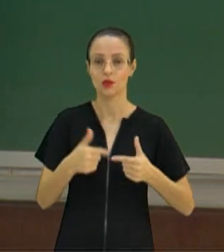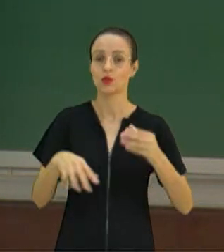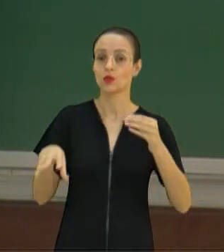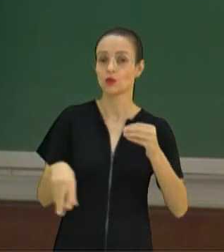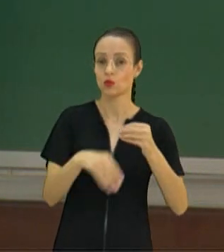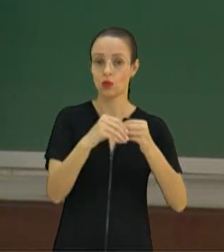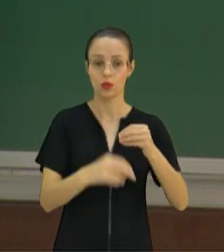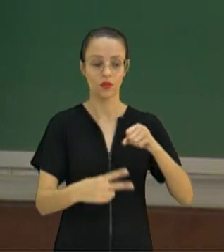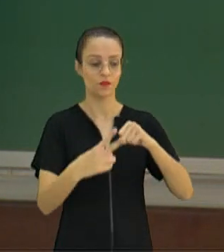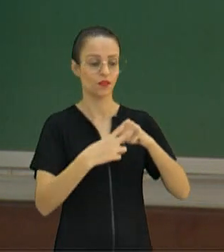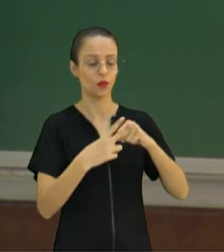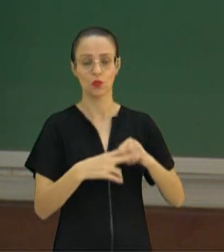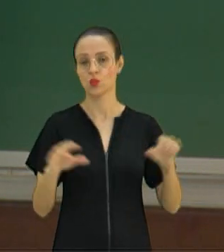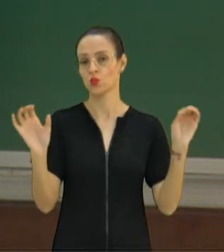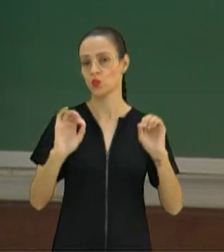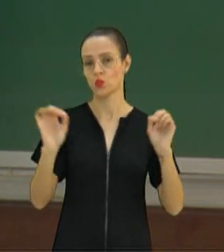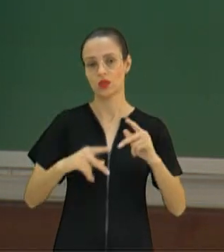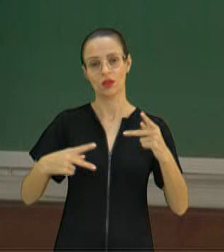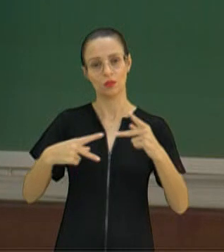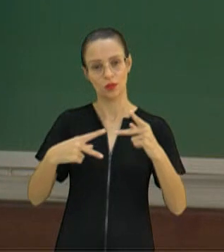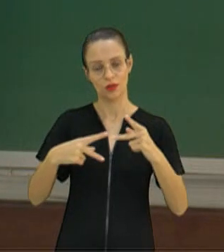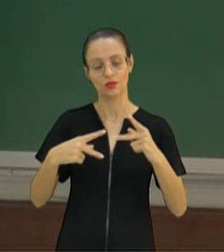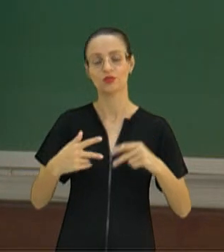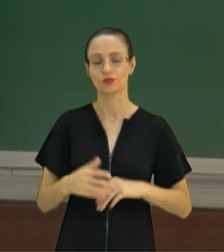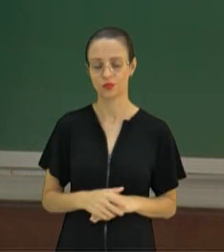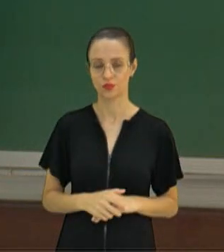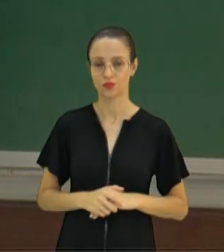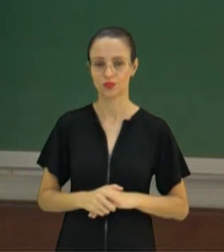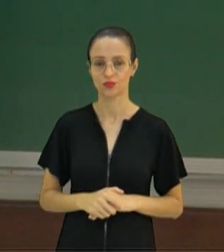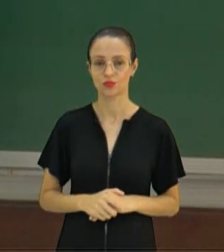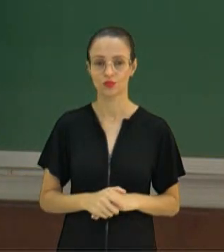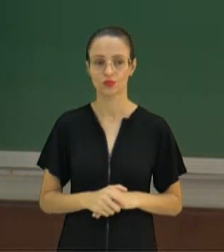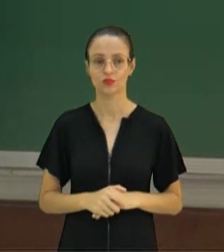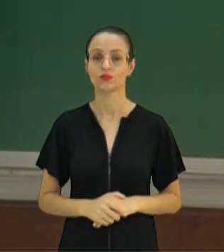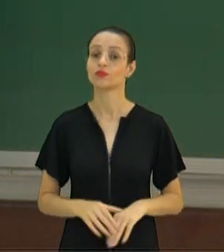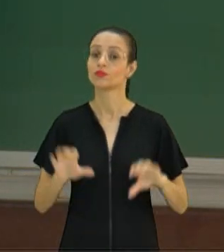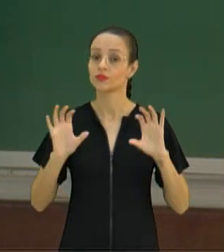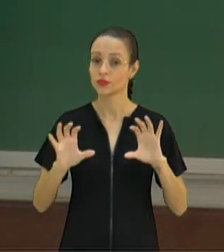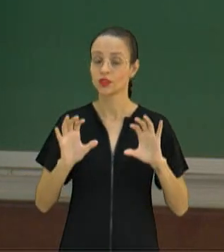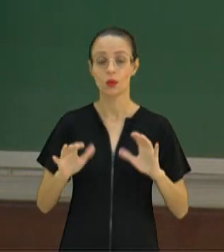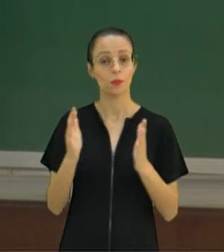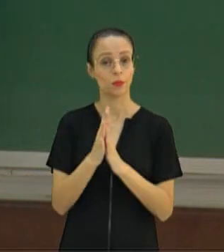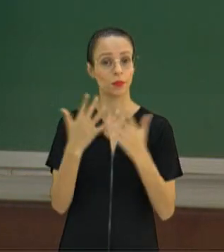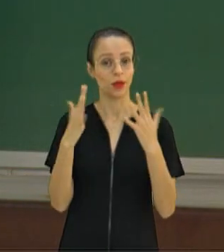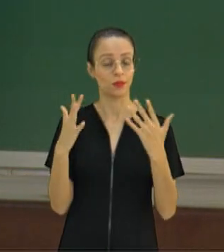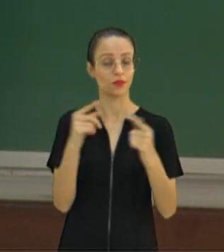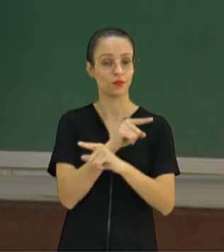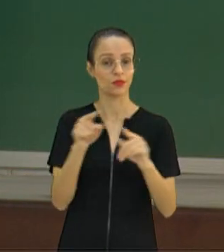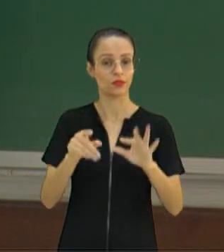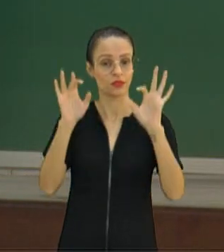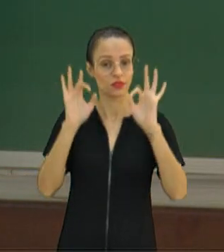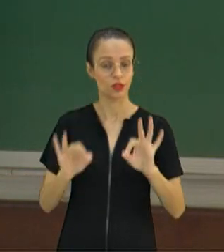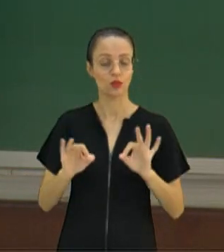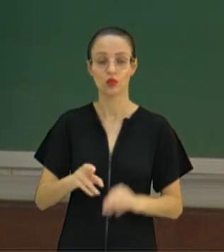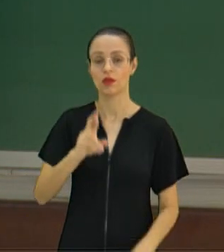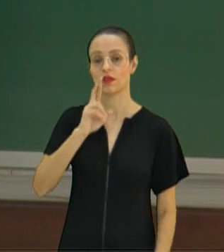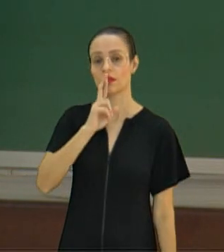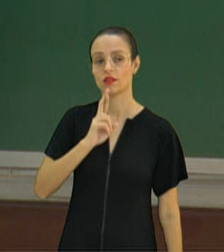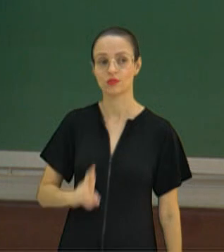o verbo e não há preposição, objetiva direta. Isso mesmo, parabéns se você acertou essa